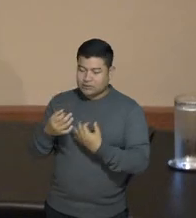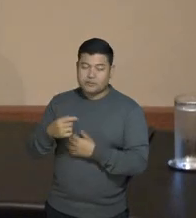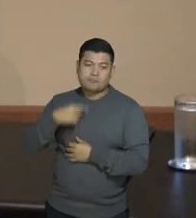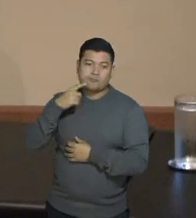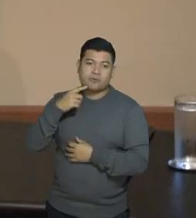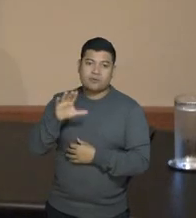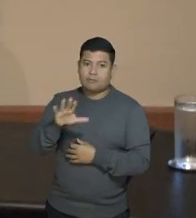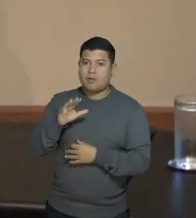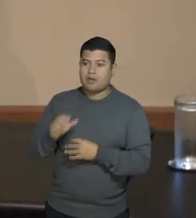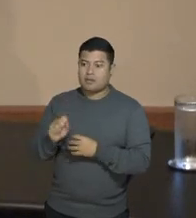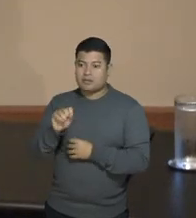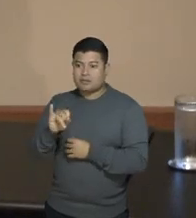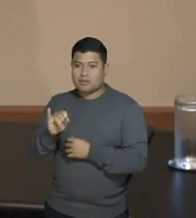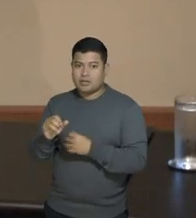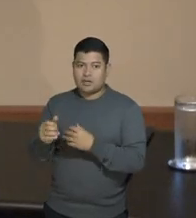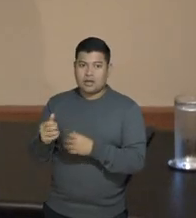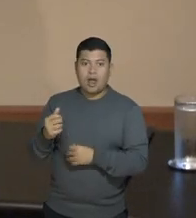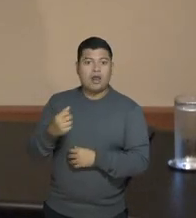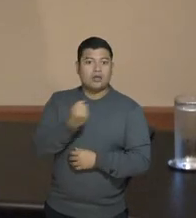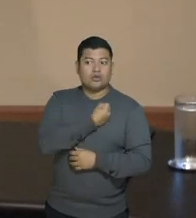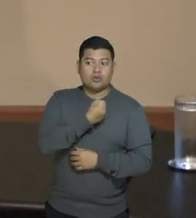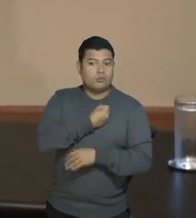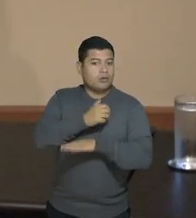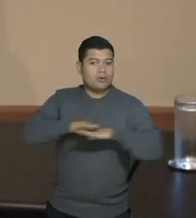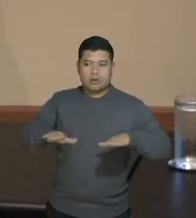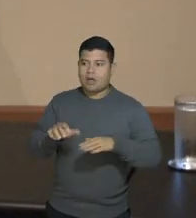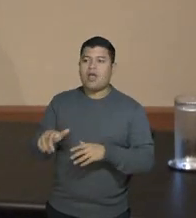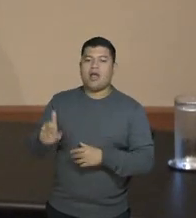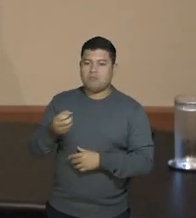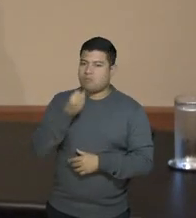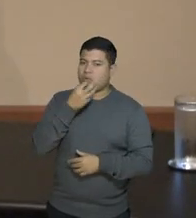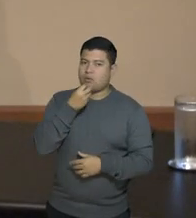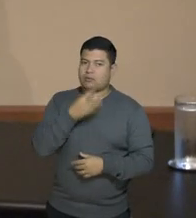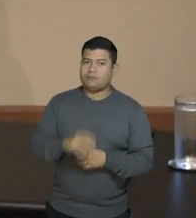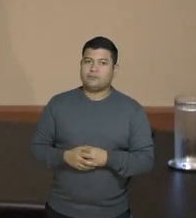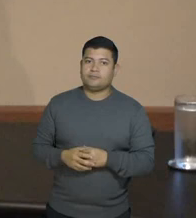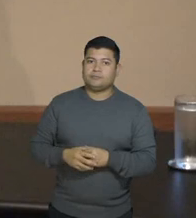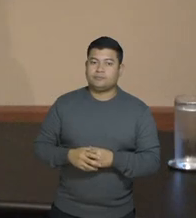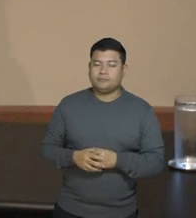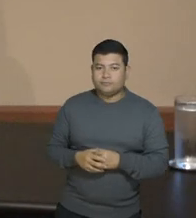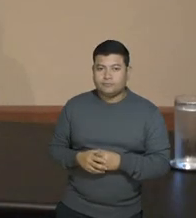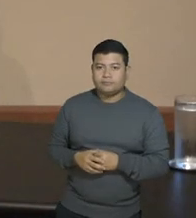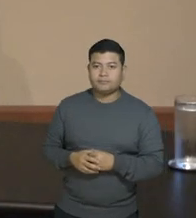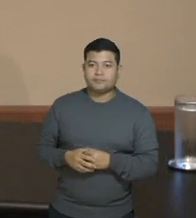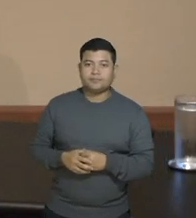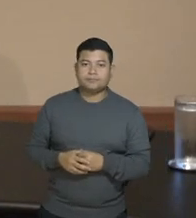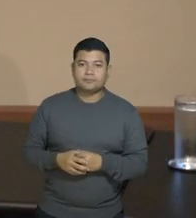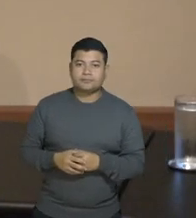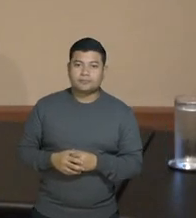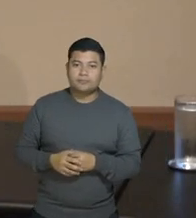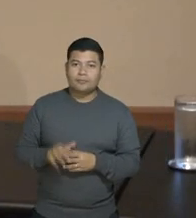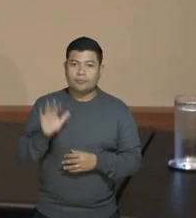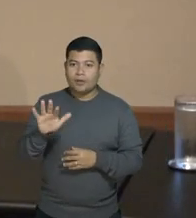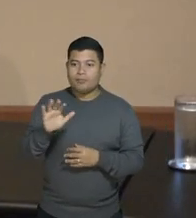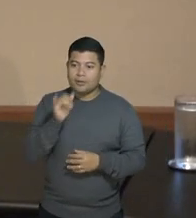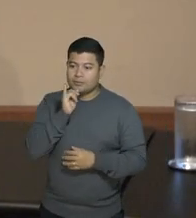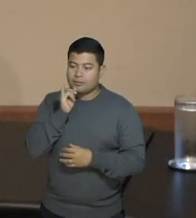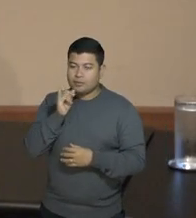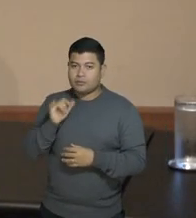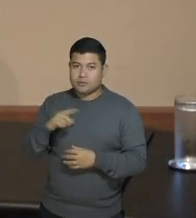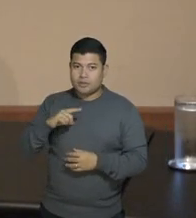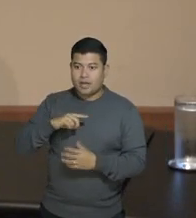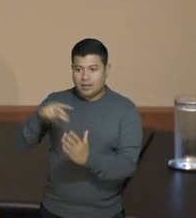Mas ele é bom com números. Isso. Ele vai ser ótimo na matemática. Só que, quando envolve interpretação de